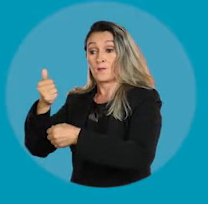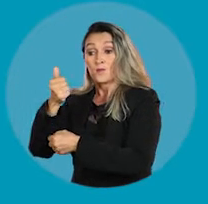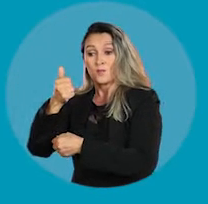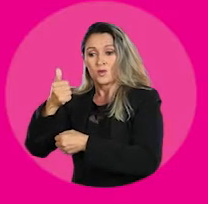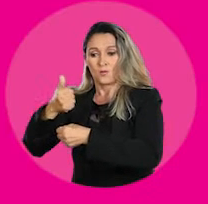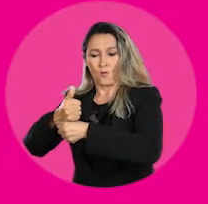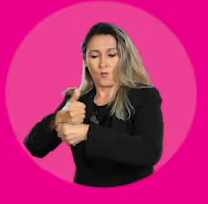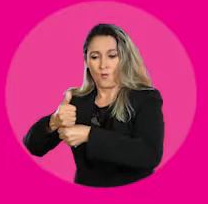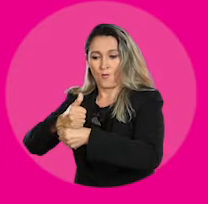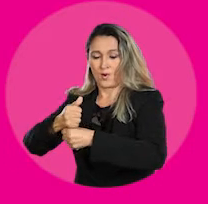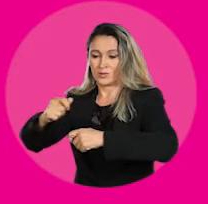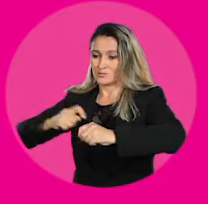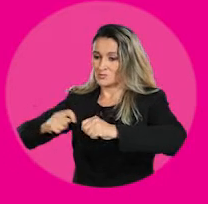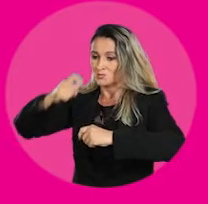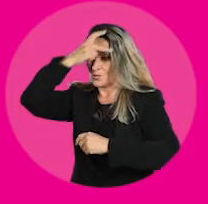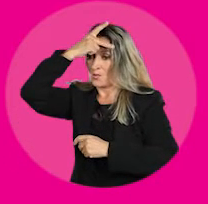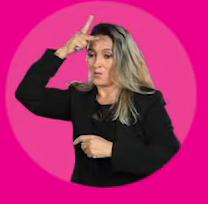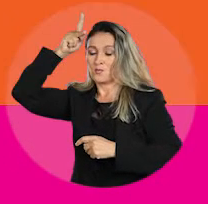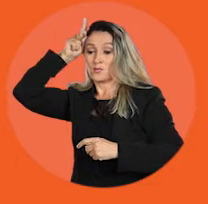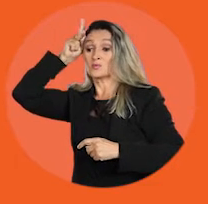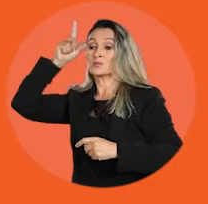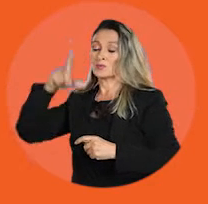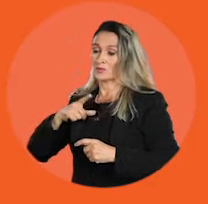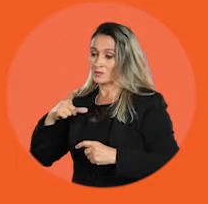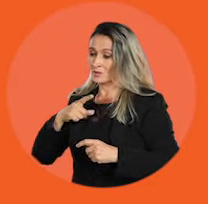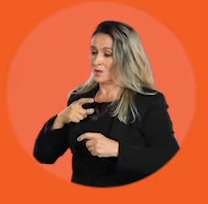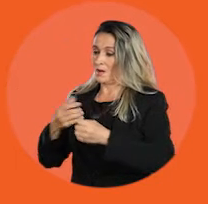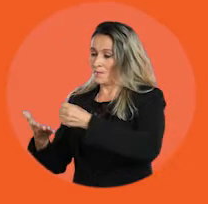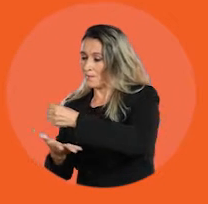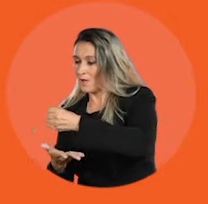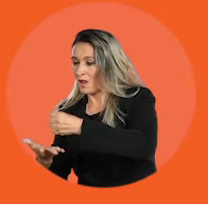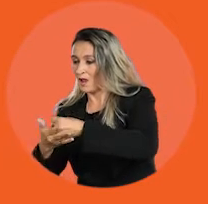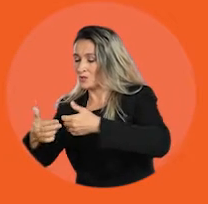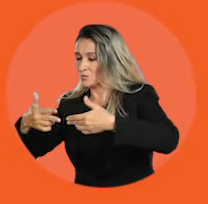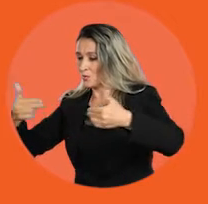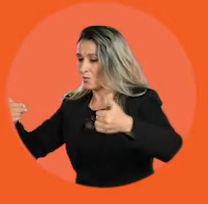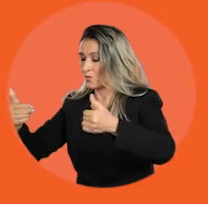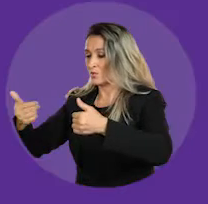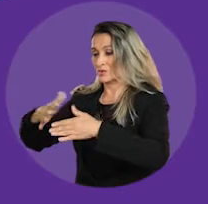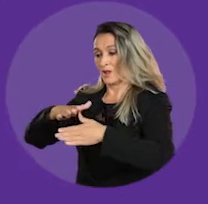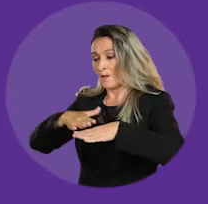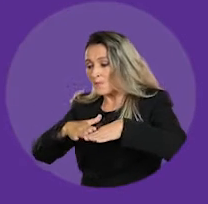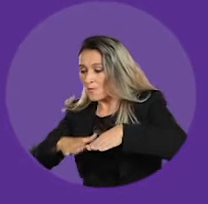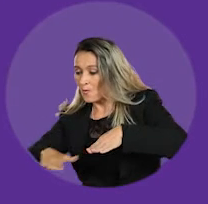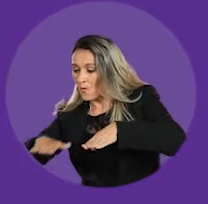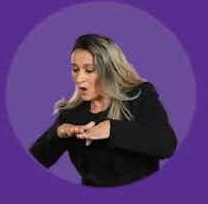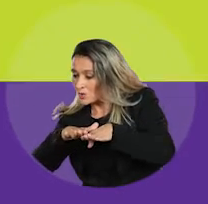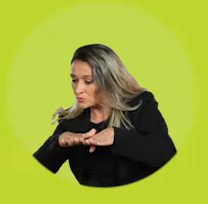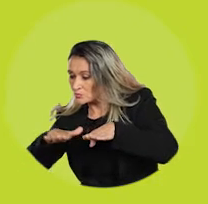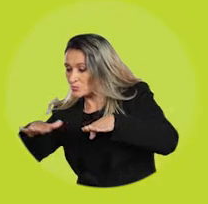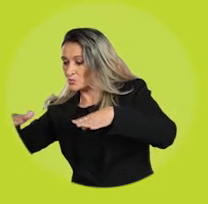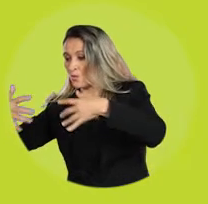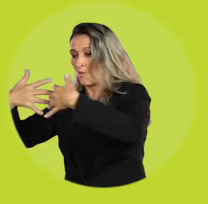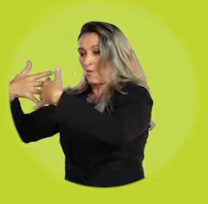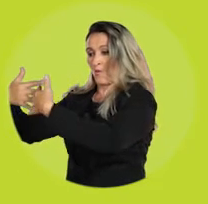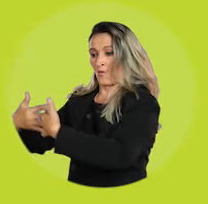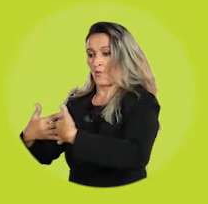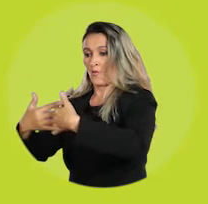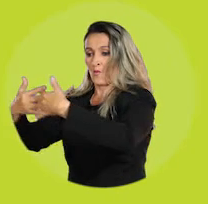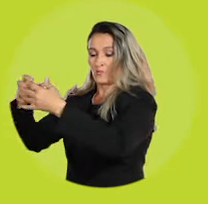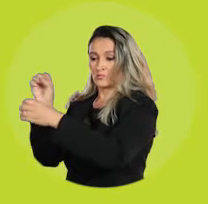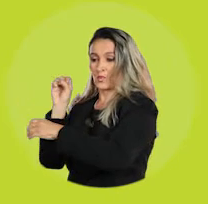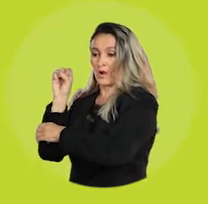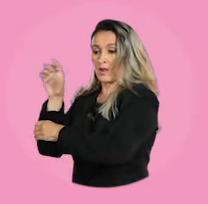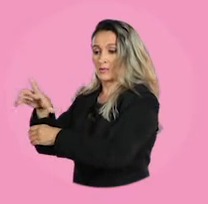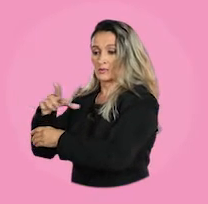da administração para recuperar a qualidade dos serviços básicos que foram deteriorados, tapar os buracos, melhorar a coleta